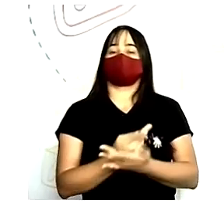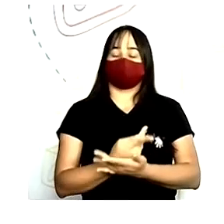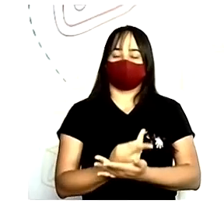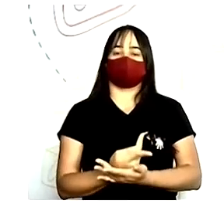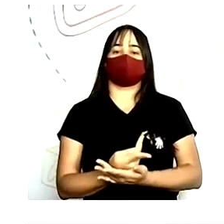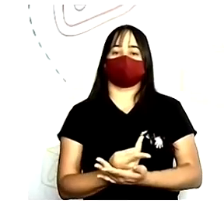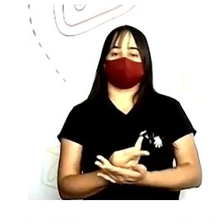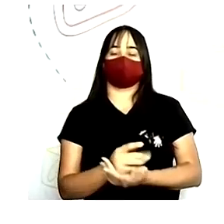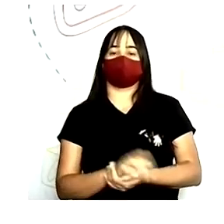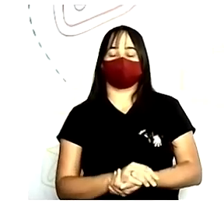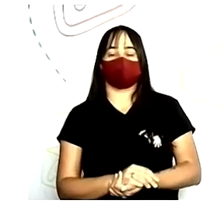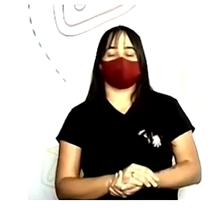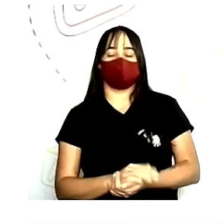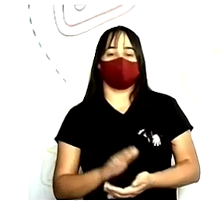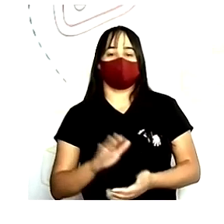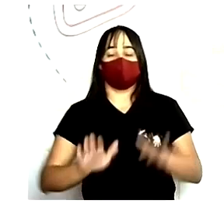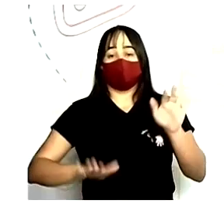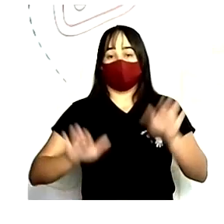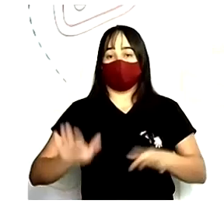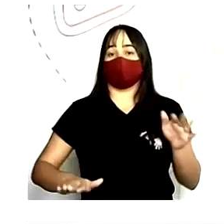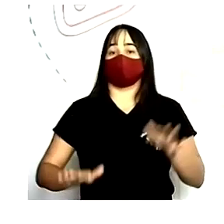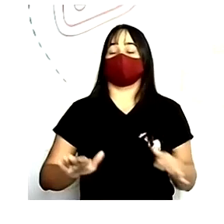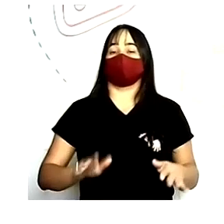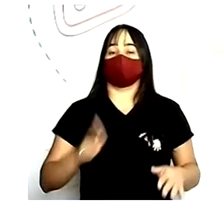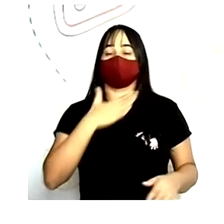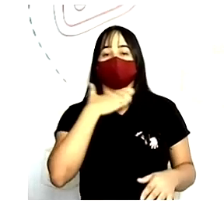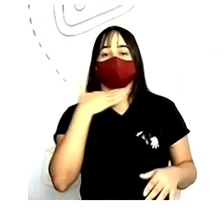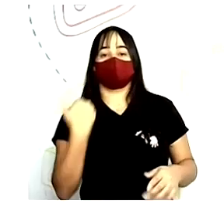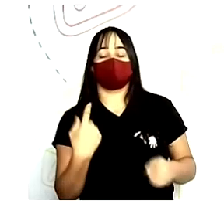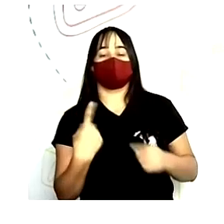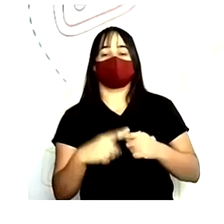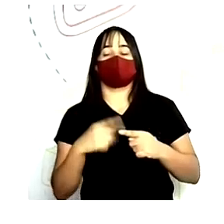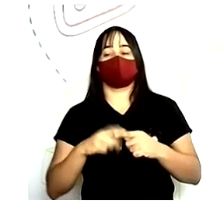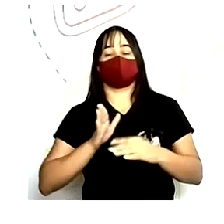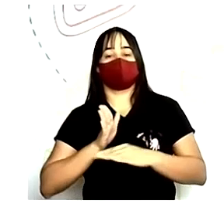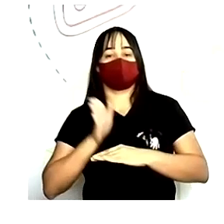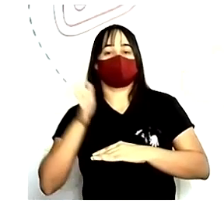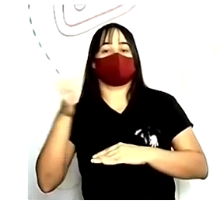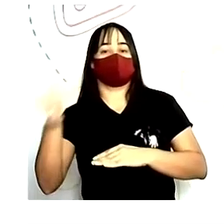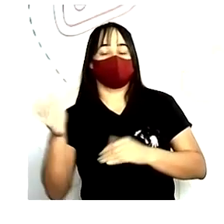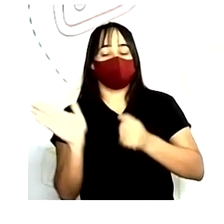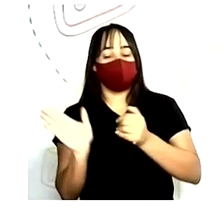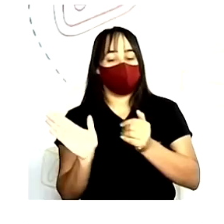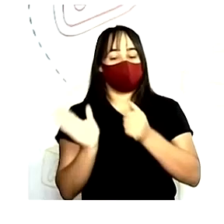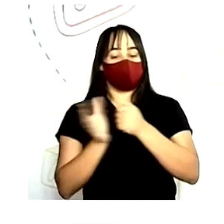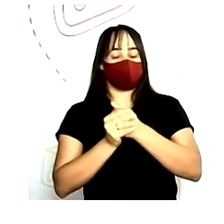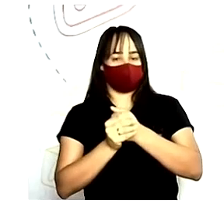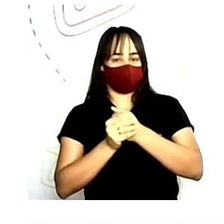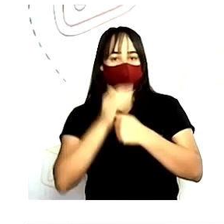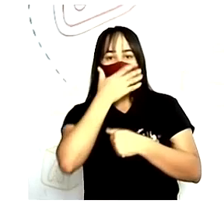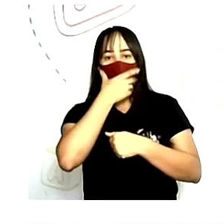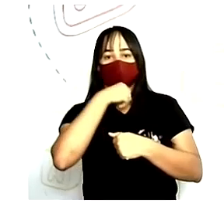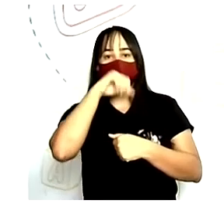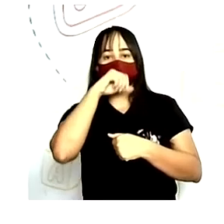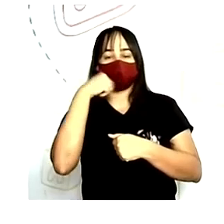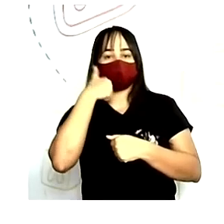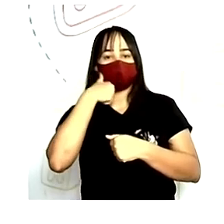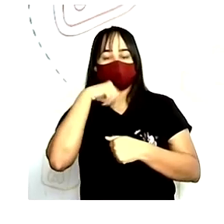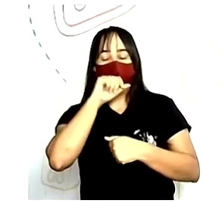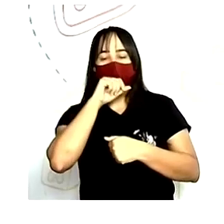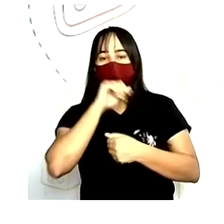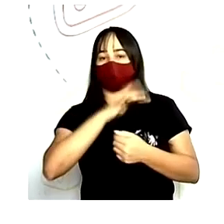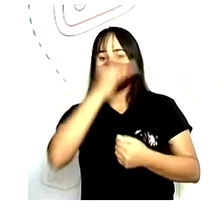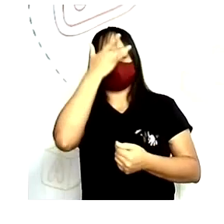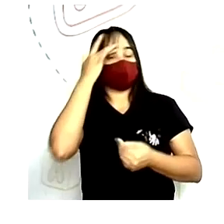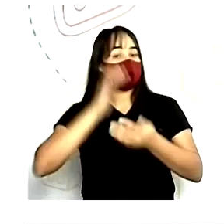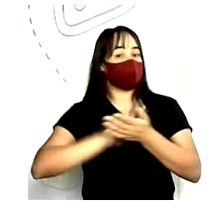exemplo, morrem em clínicas clandestinas, porque vai lá, fazer esse aborto às vezes escondido dos seus pais, numa clínica que ninguém nem conhece, que é